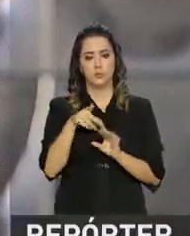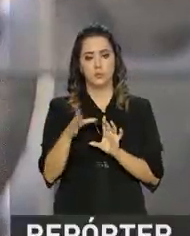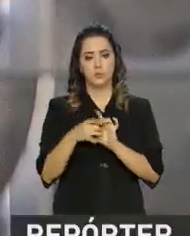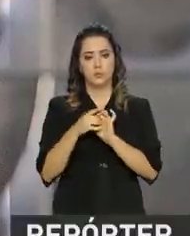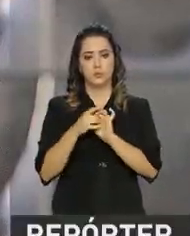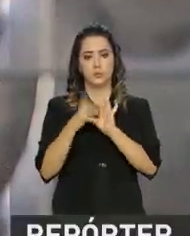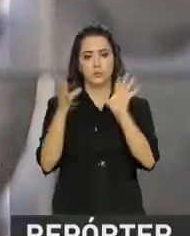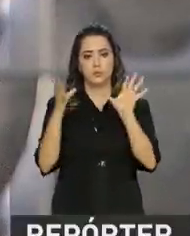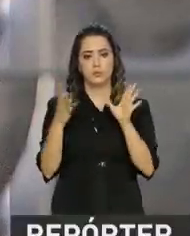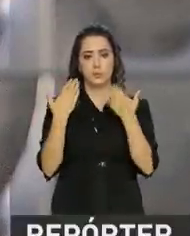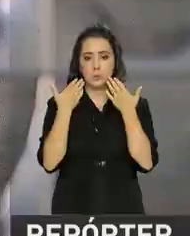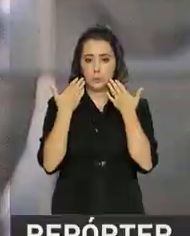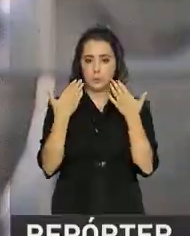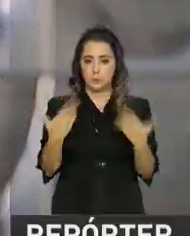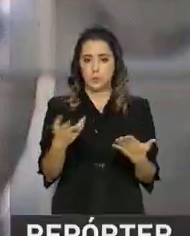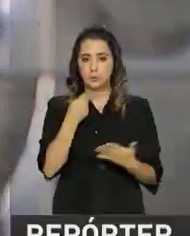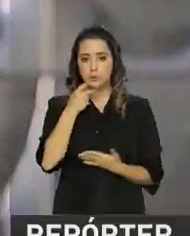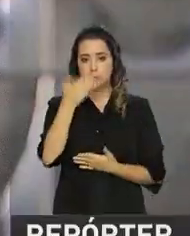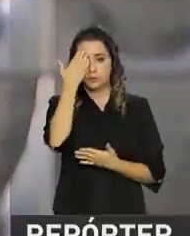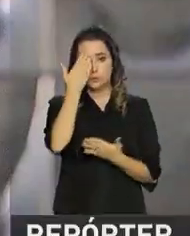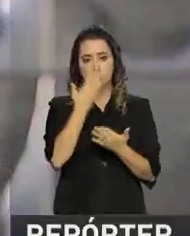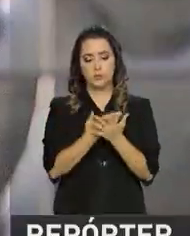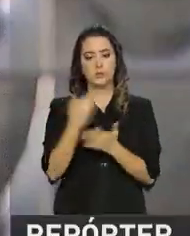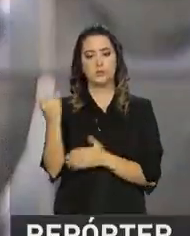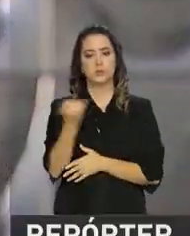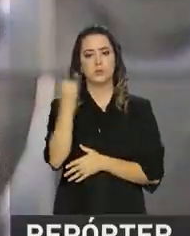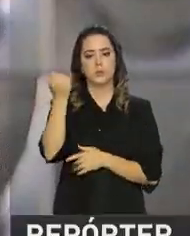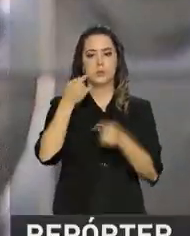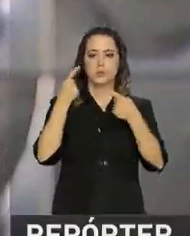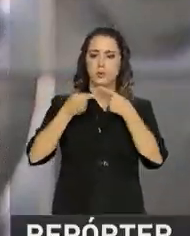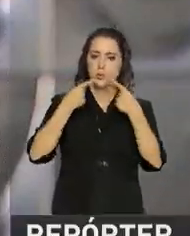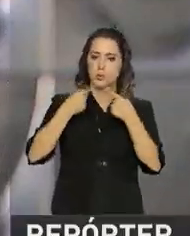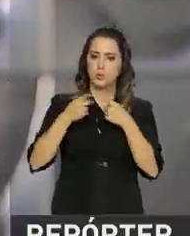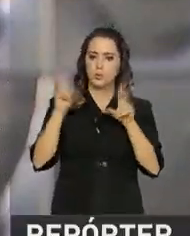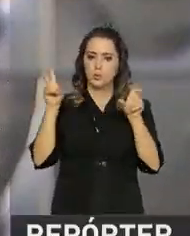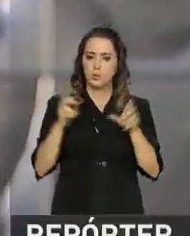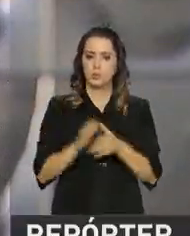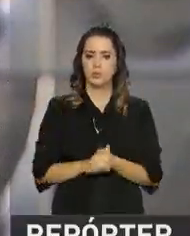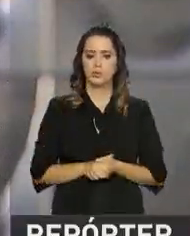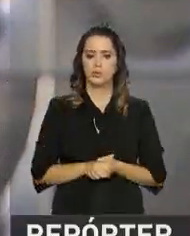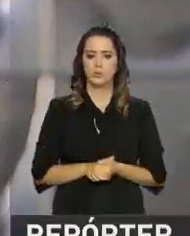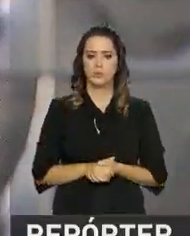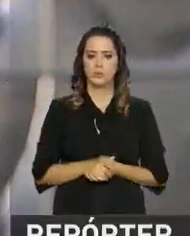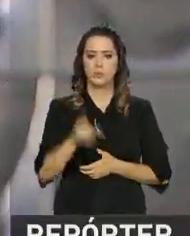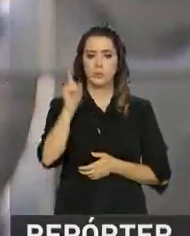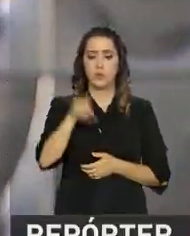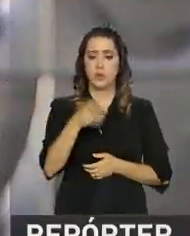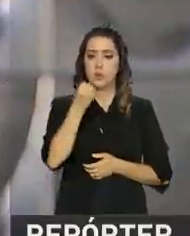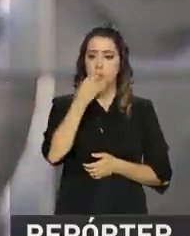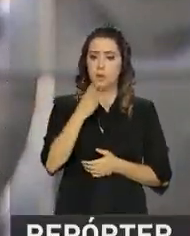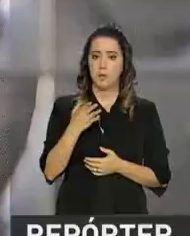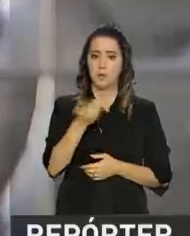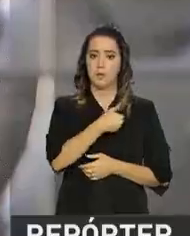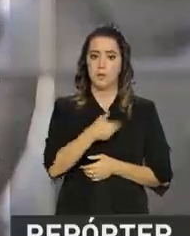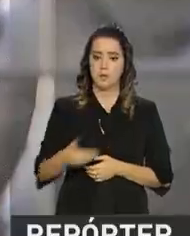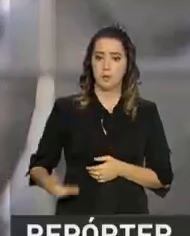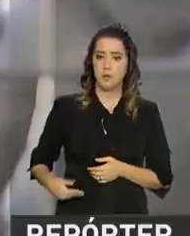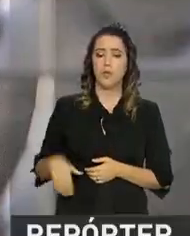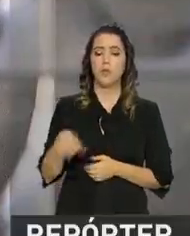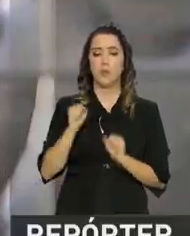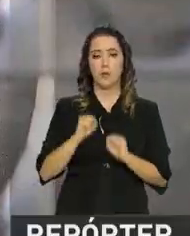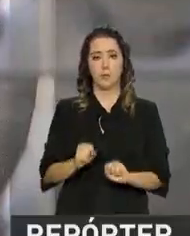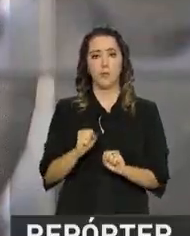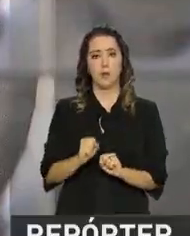à liberdade de expressão acredita que é importante discutir o assunto. Ela é uma medida muito boa entre o Estado ser capaz de